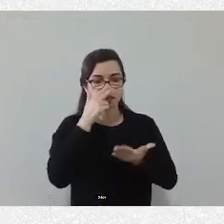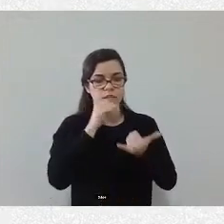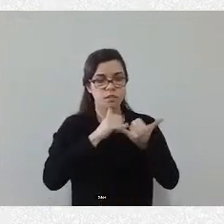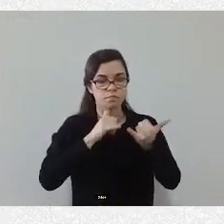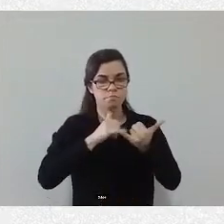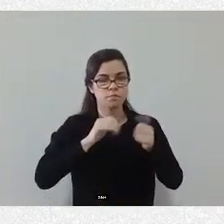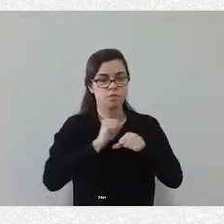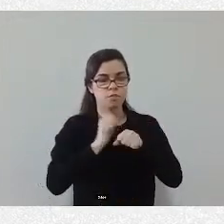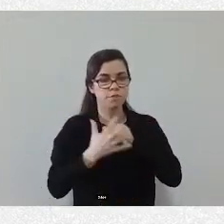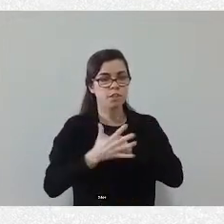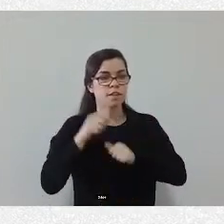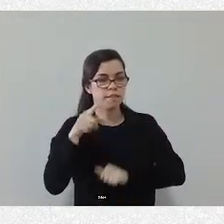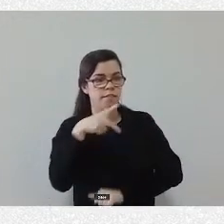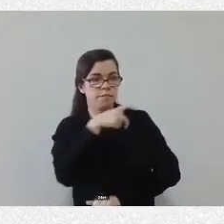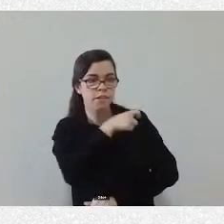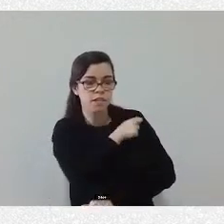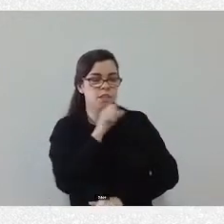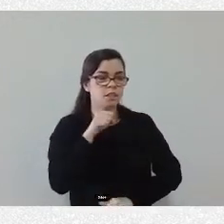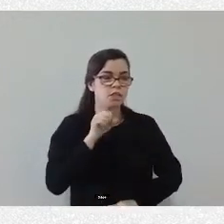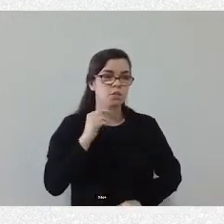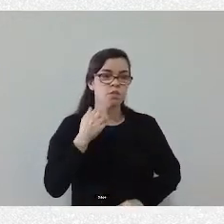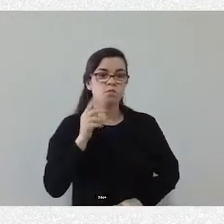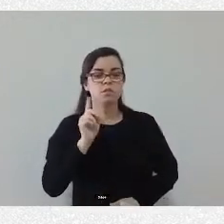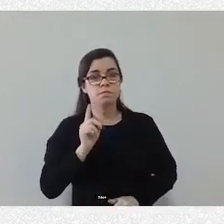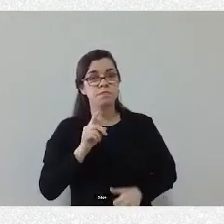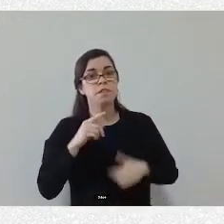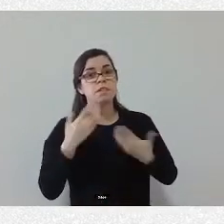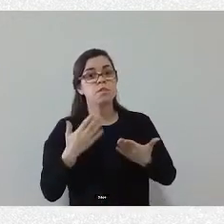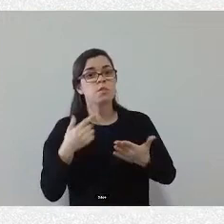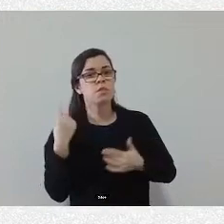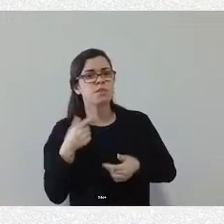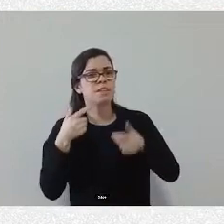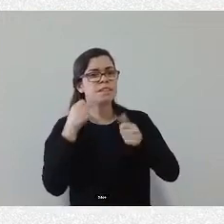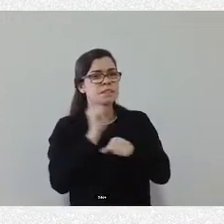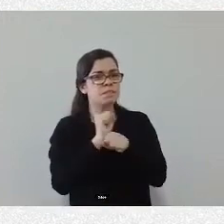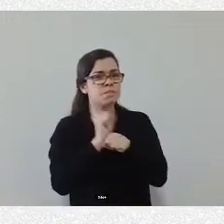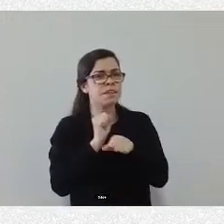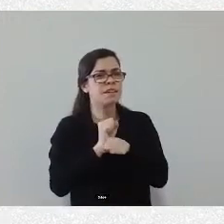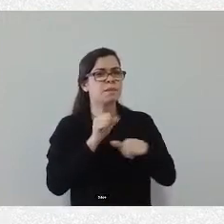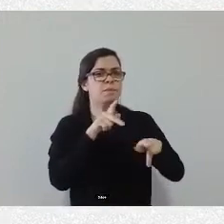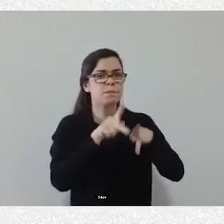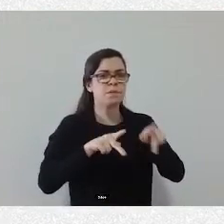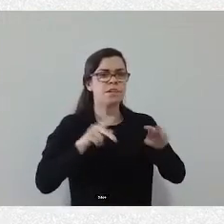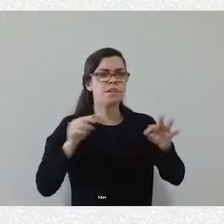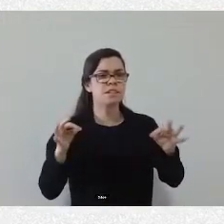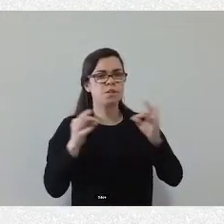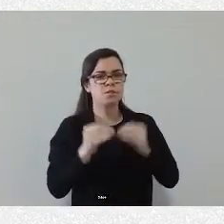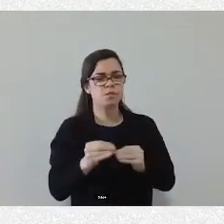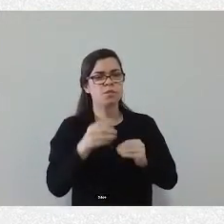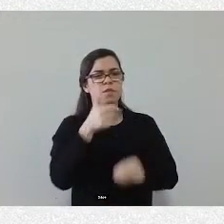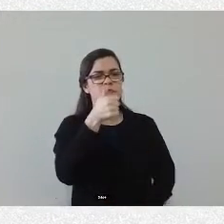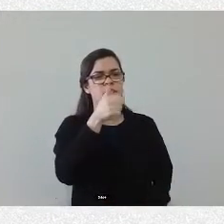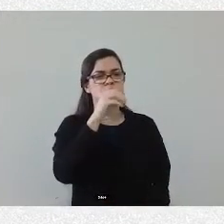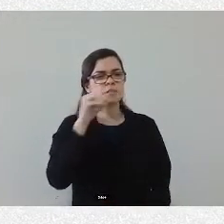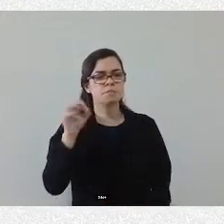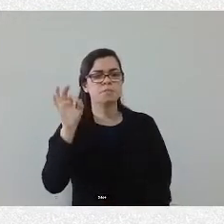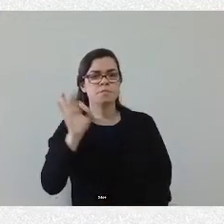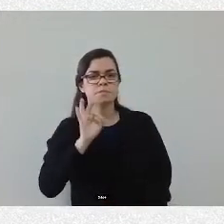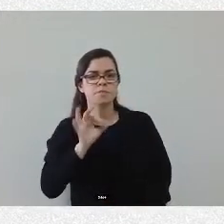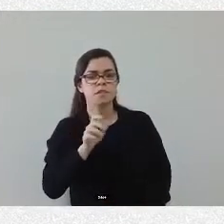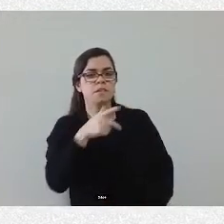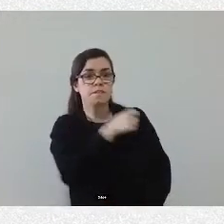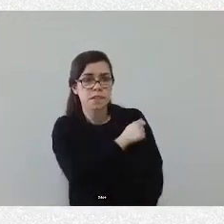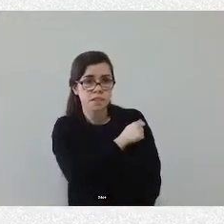vacinação de toda a população, porque existem características, é muito difícil chegar a 100% de vacinados, porque existem